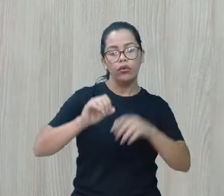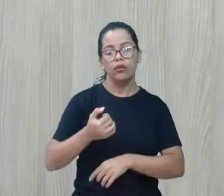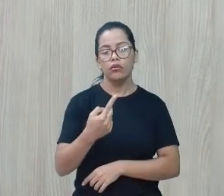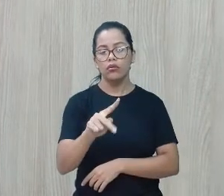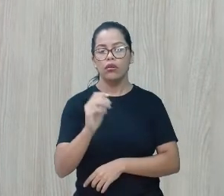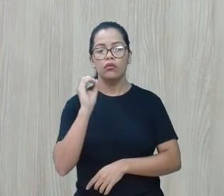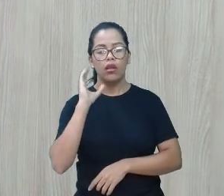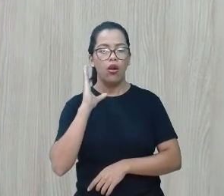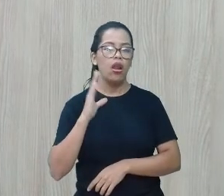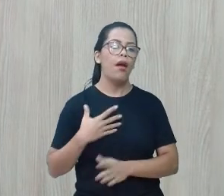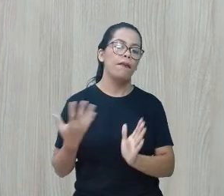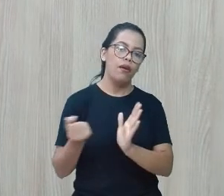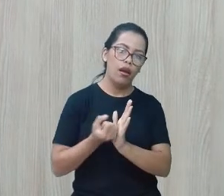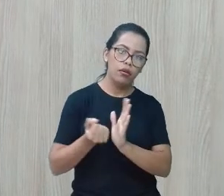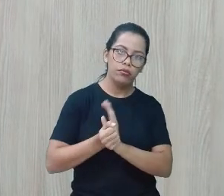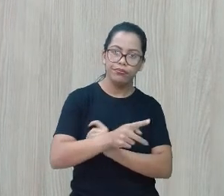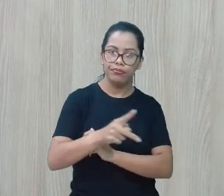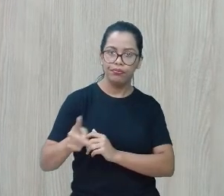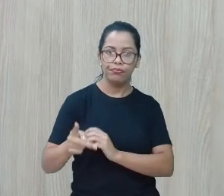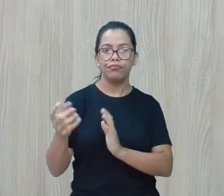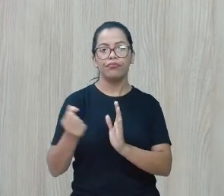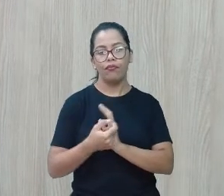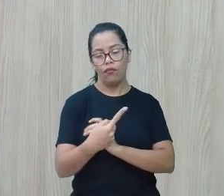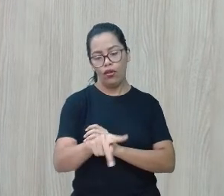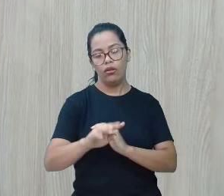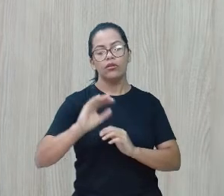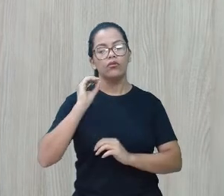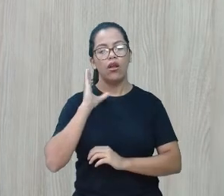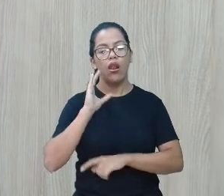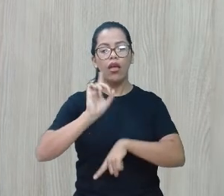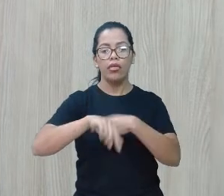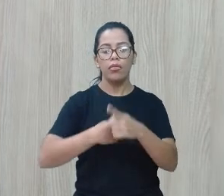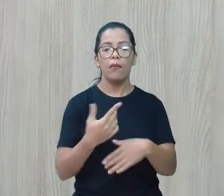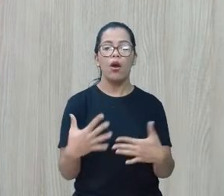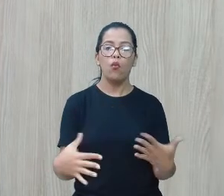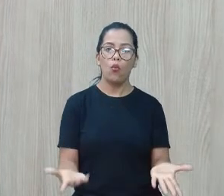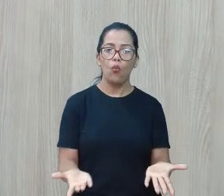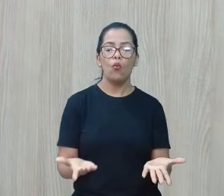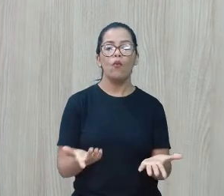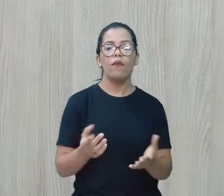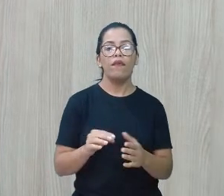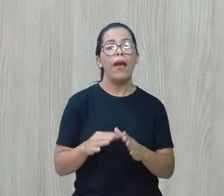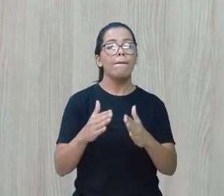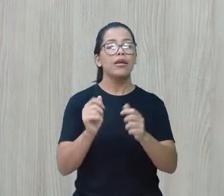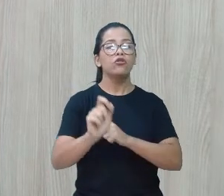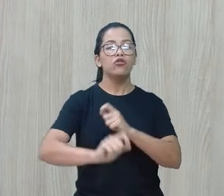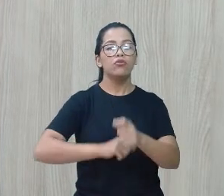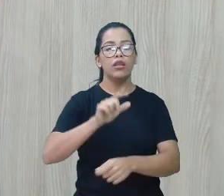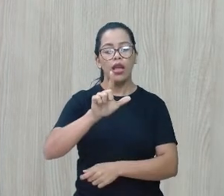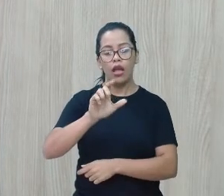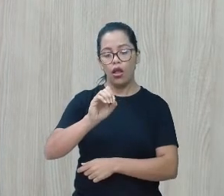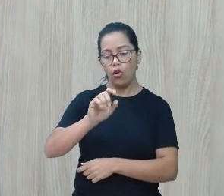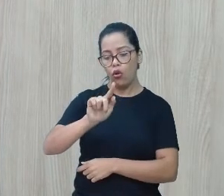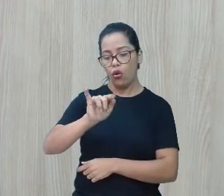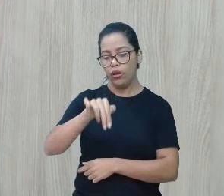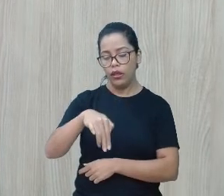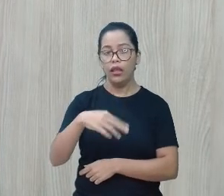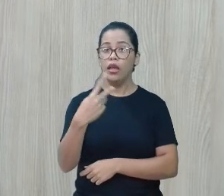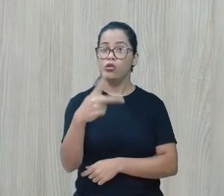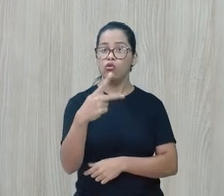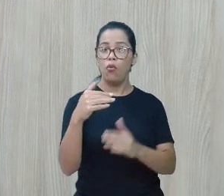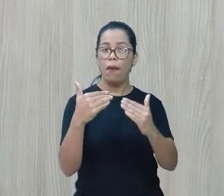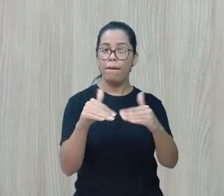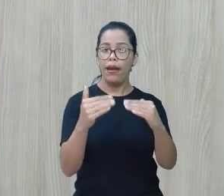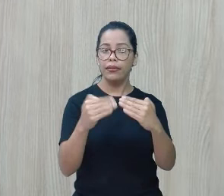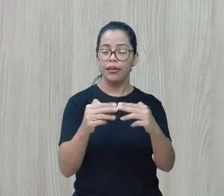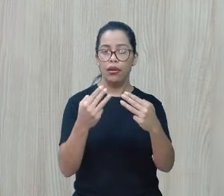Então baixa o aplicativo, instala no teu celular e quando você instalar ele vai pedir login e senha. O login é a sua matrícula,